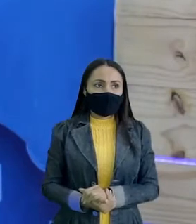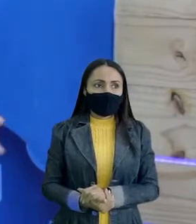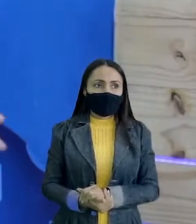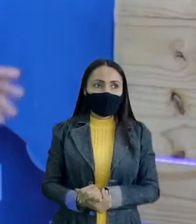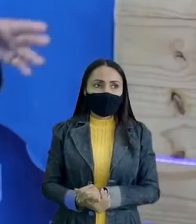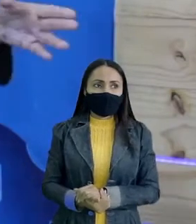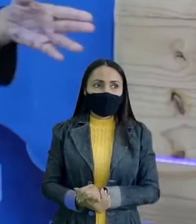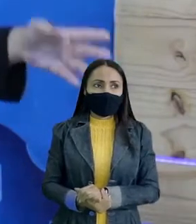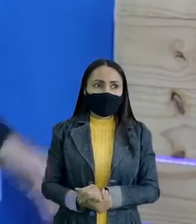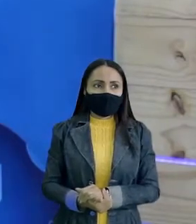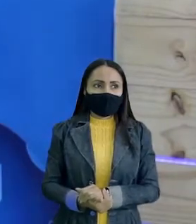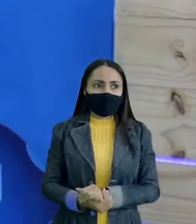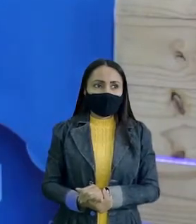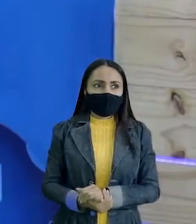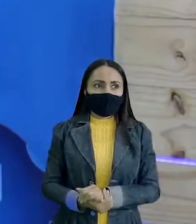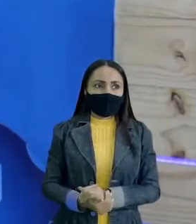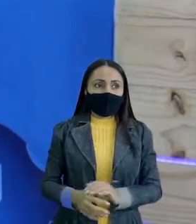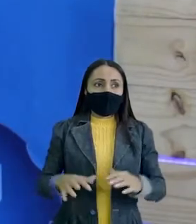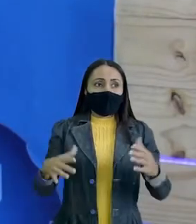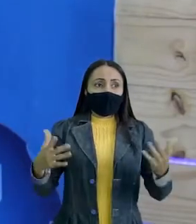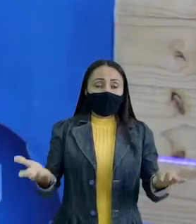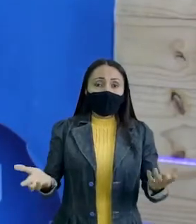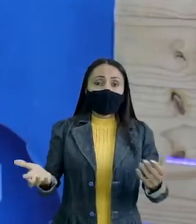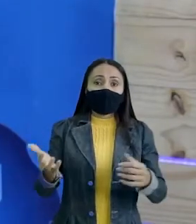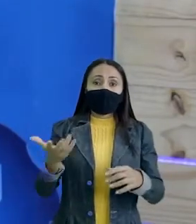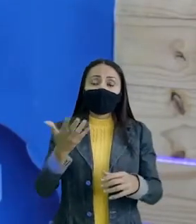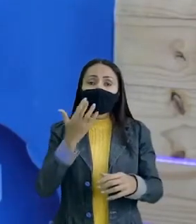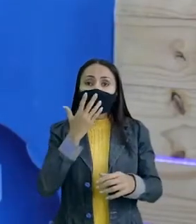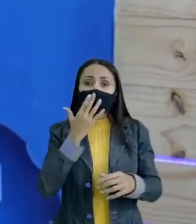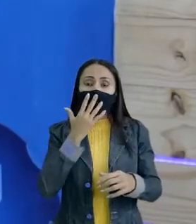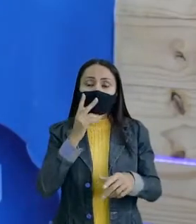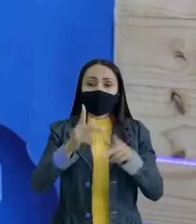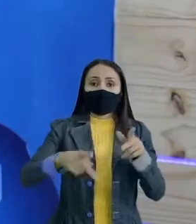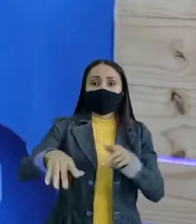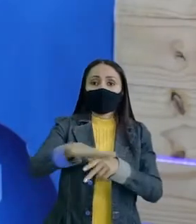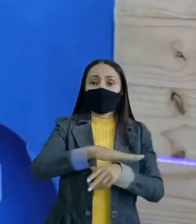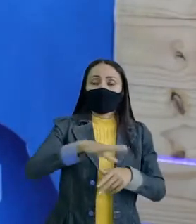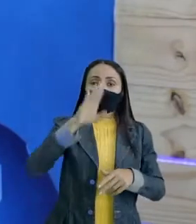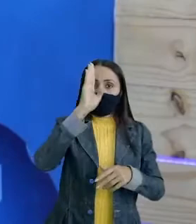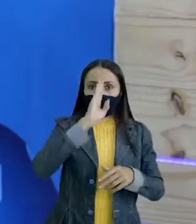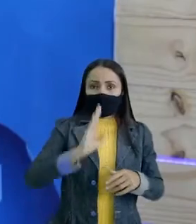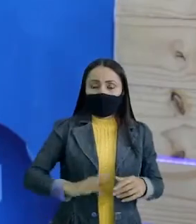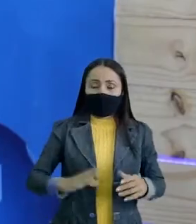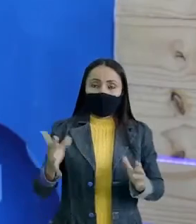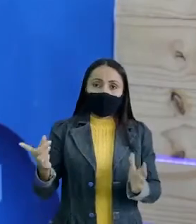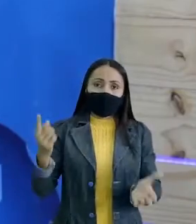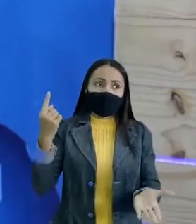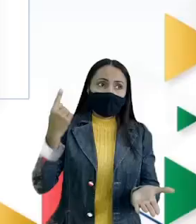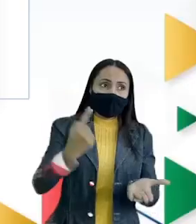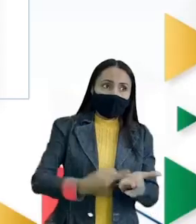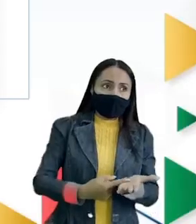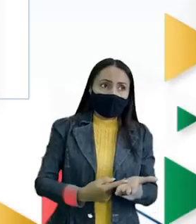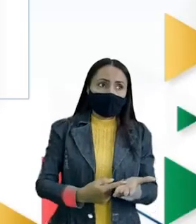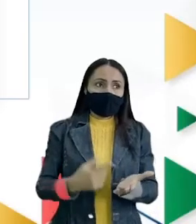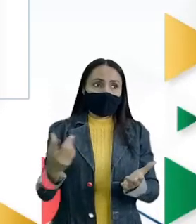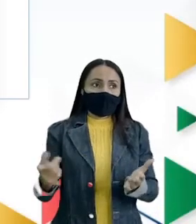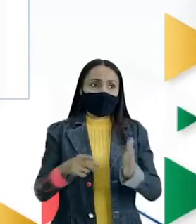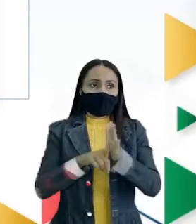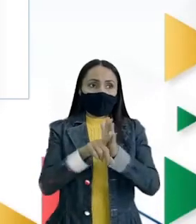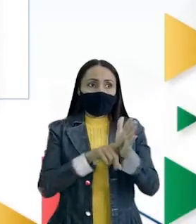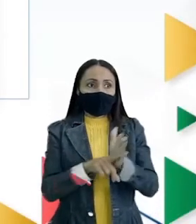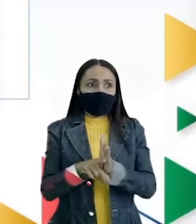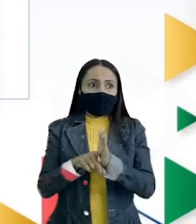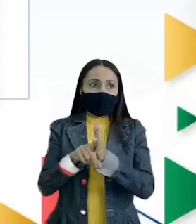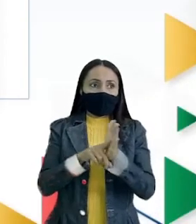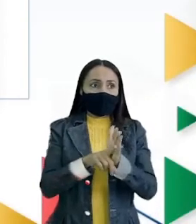Qual é a cor do povo brasileiro? Eita, gente! De acordo com o povo, da pesquisa realizada